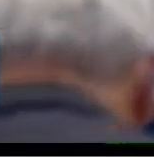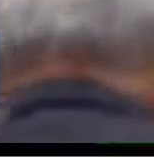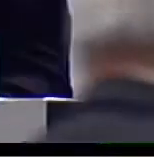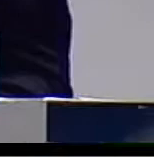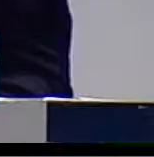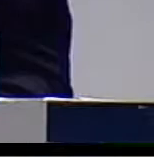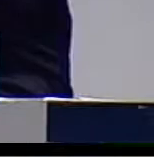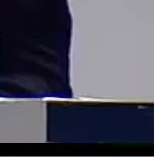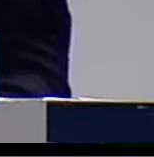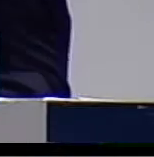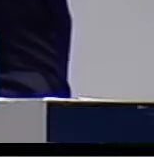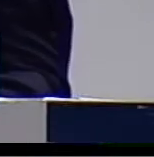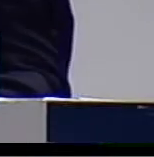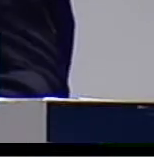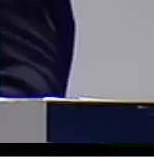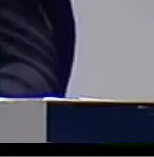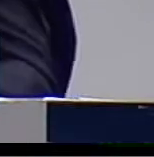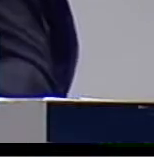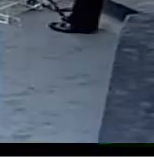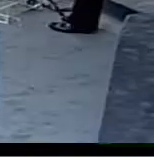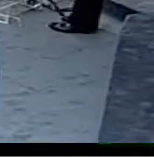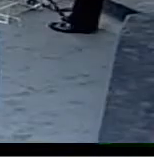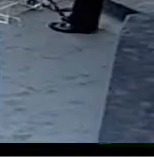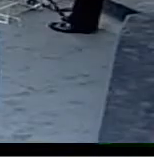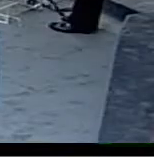assinatura em UHF e